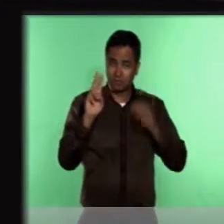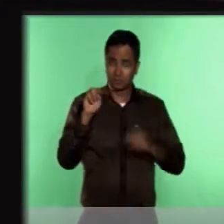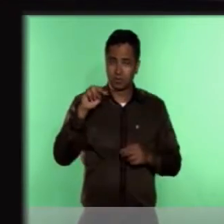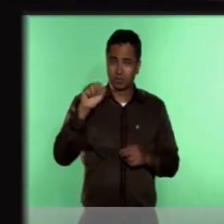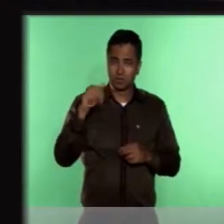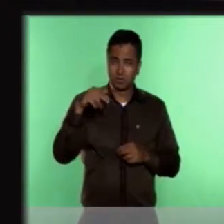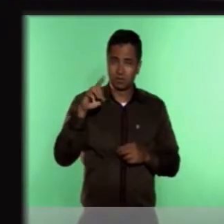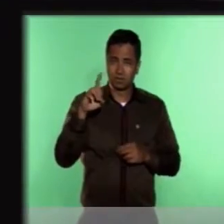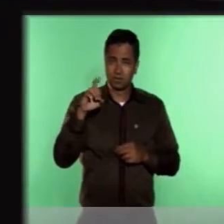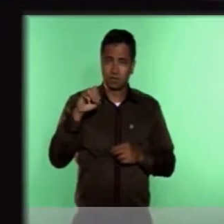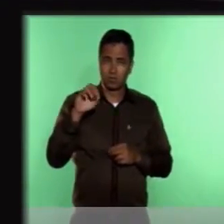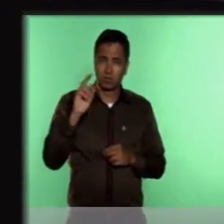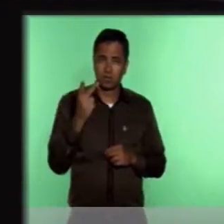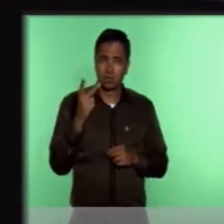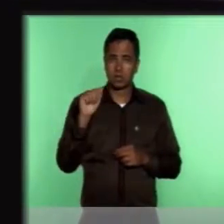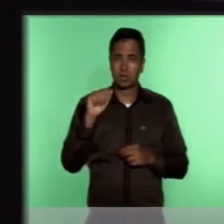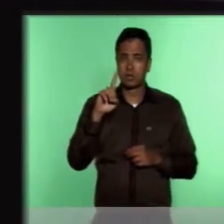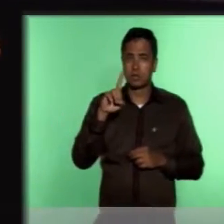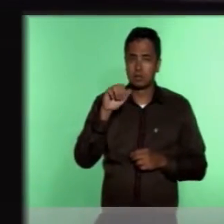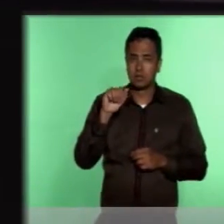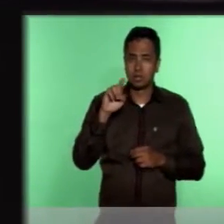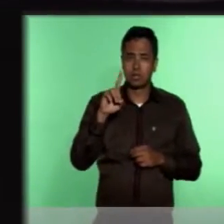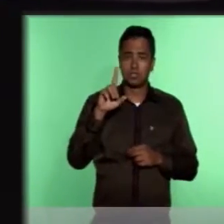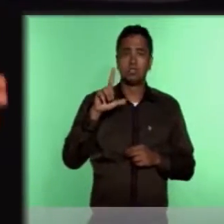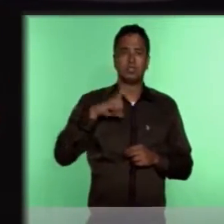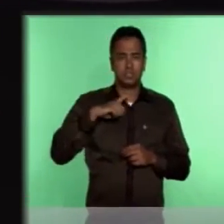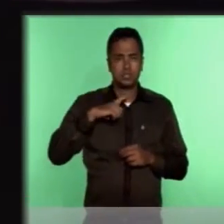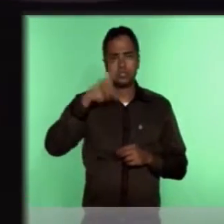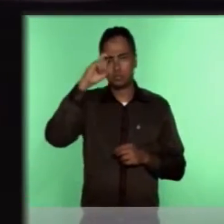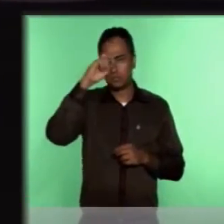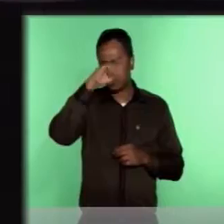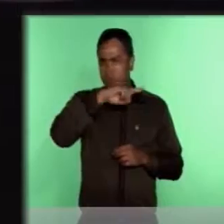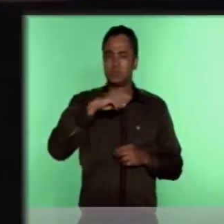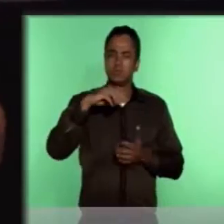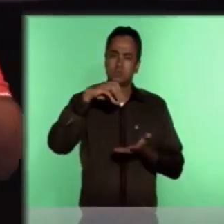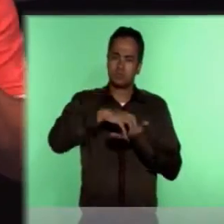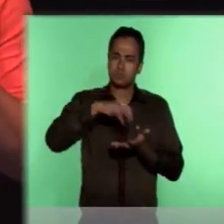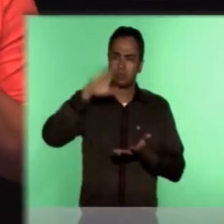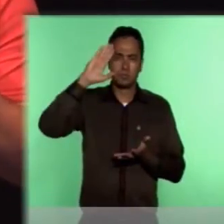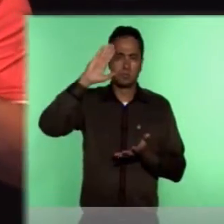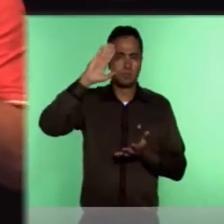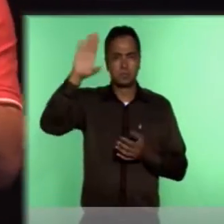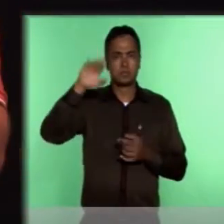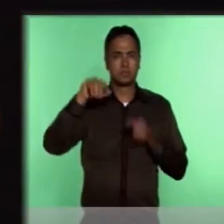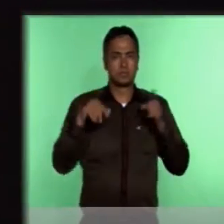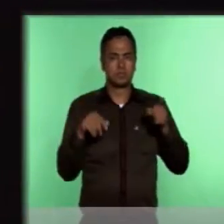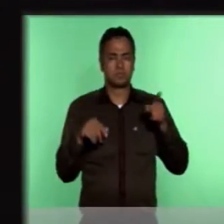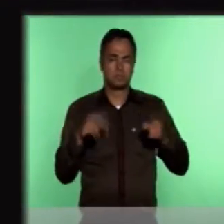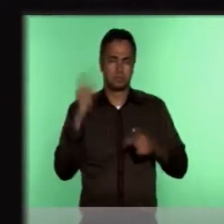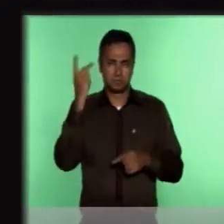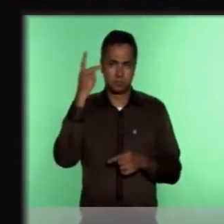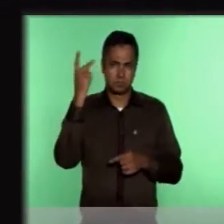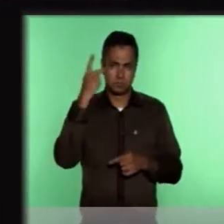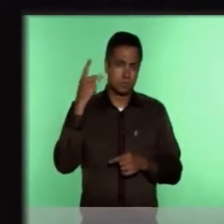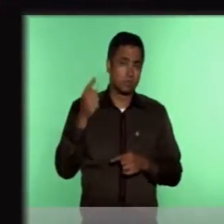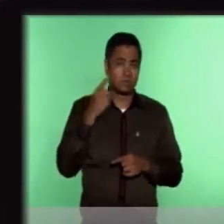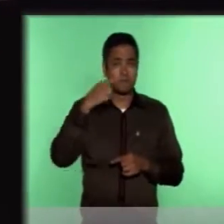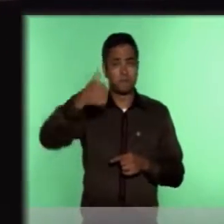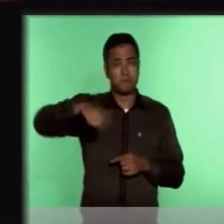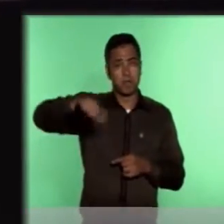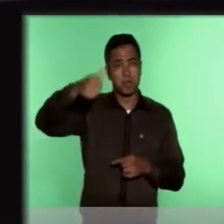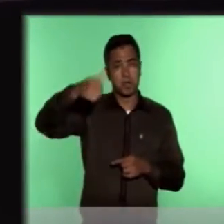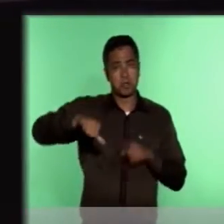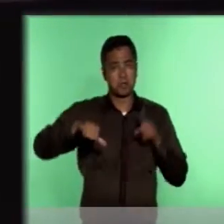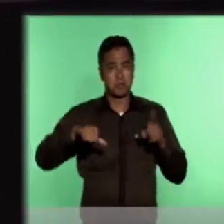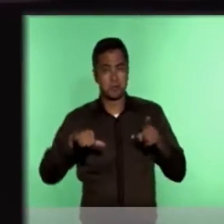creche, que é avaliada pela população como sendo um desafio central para considerar se ele teve uma gestão positiva ou negativa. Então, a